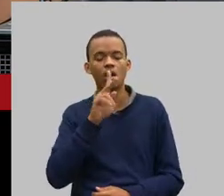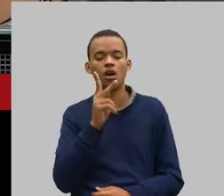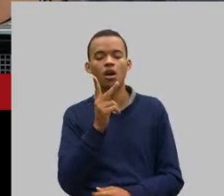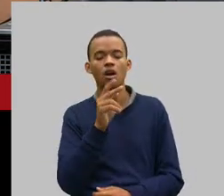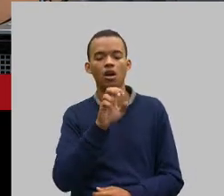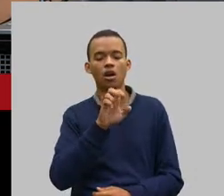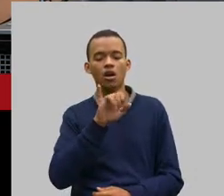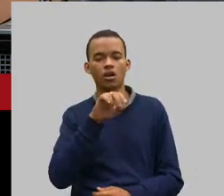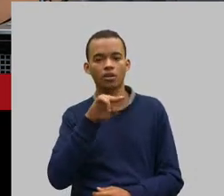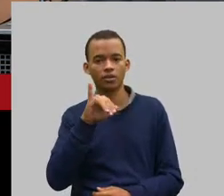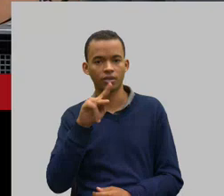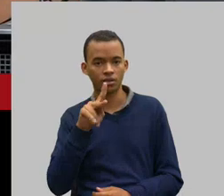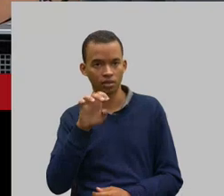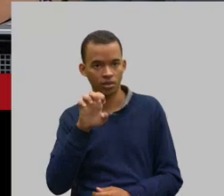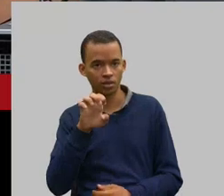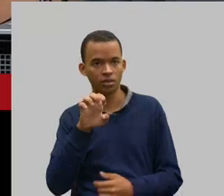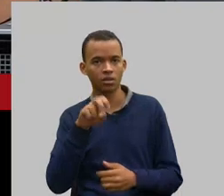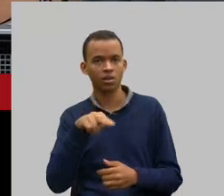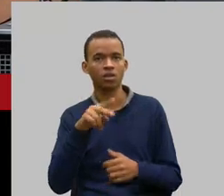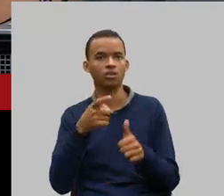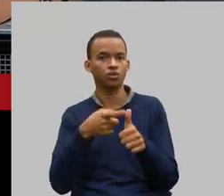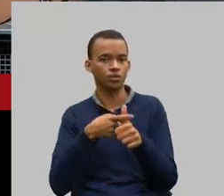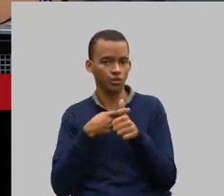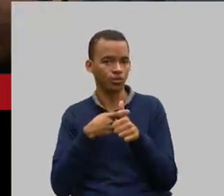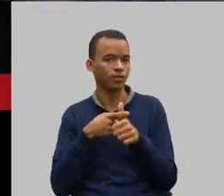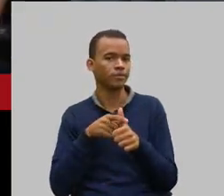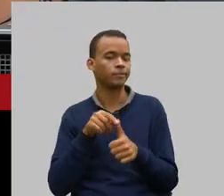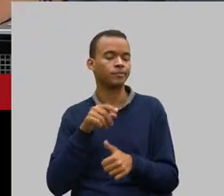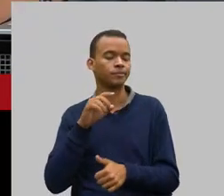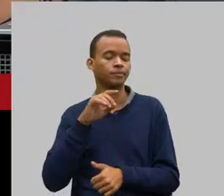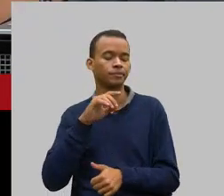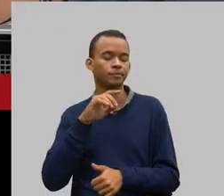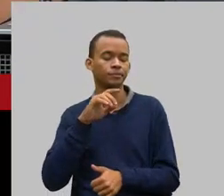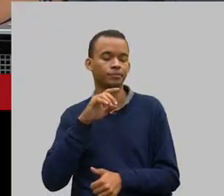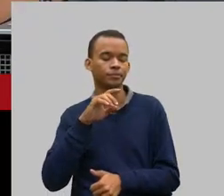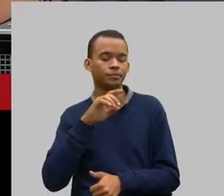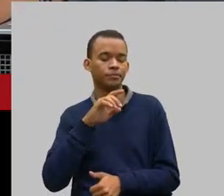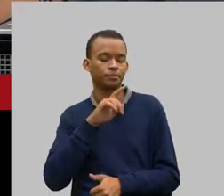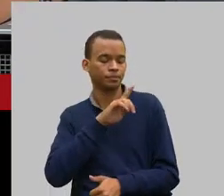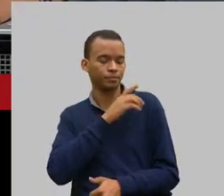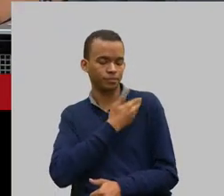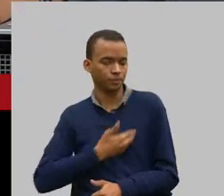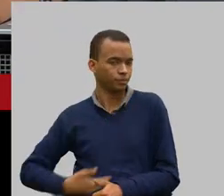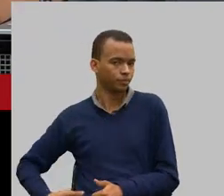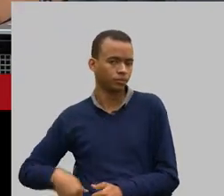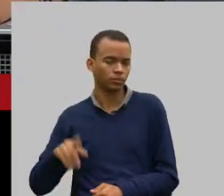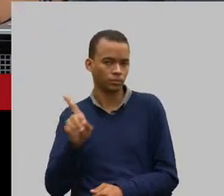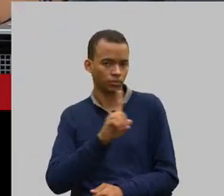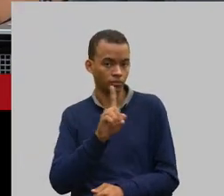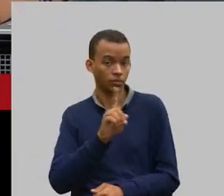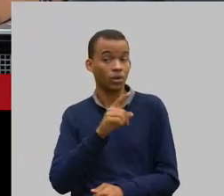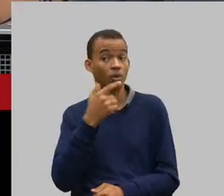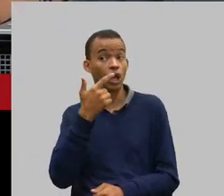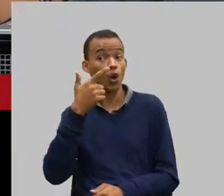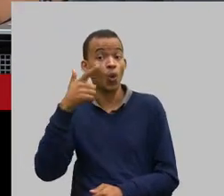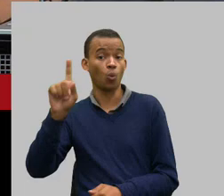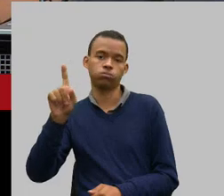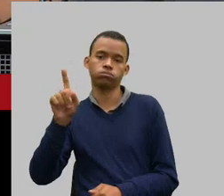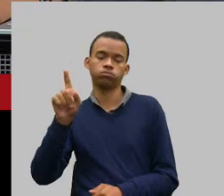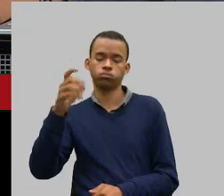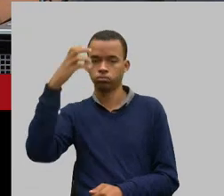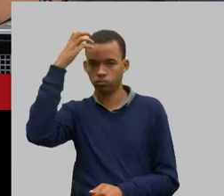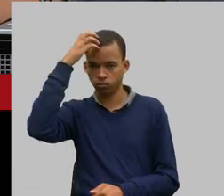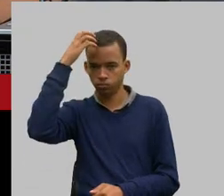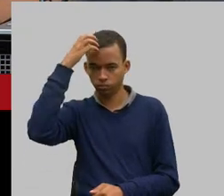icmbio que foi Covarde em fazer uma interpretação e eh desonesta com relação a